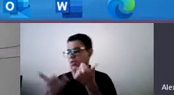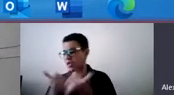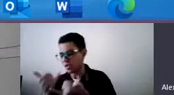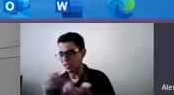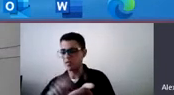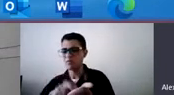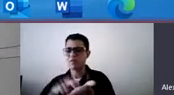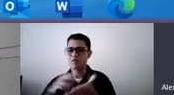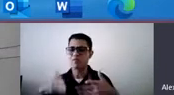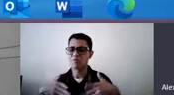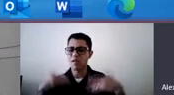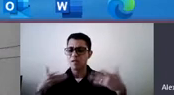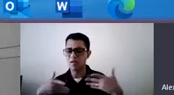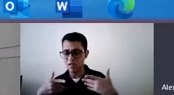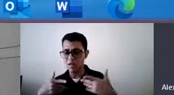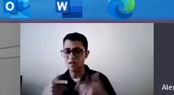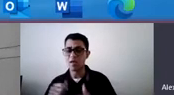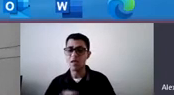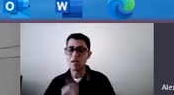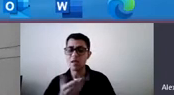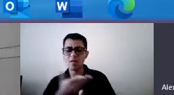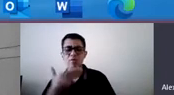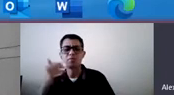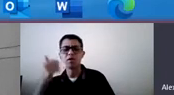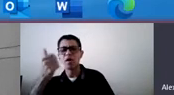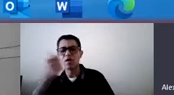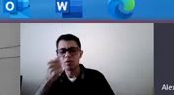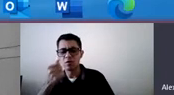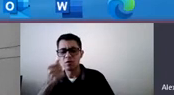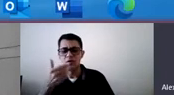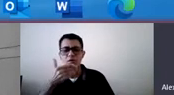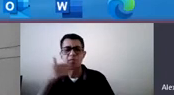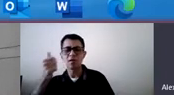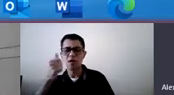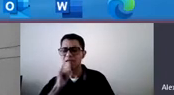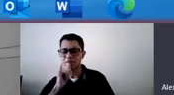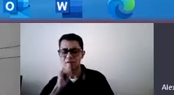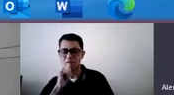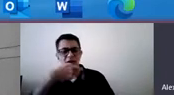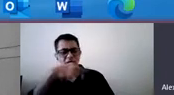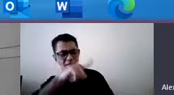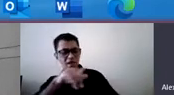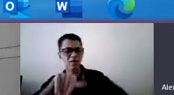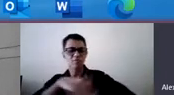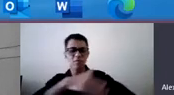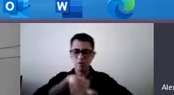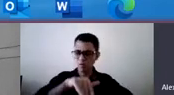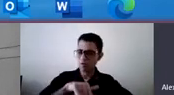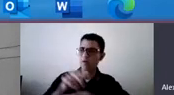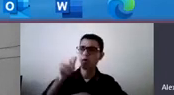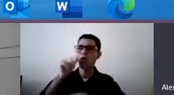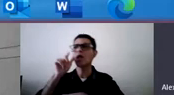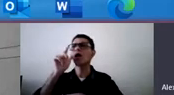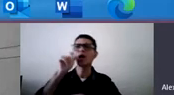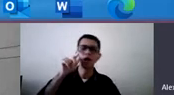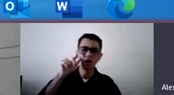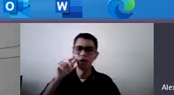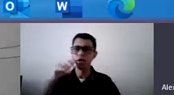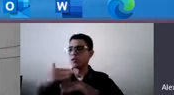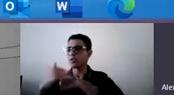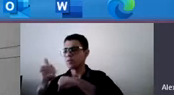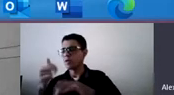vida? Gente, nada melhor que eu falei, chegou no final do dia, vou bater papo, vou dar risada, aí vou